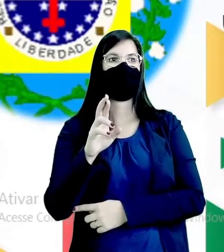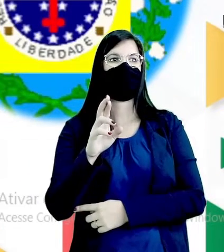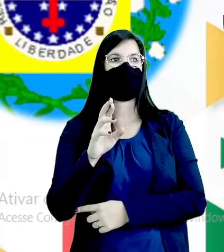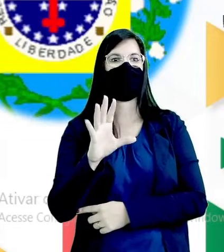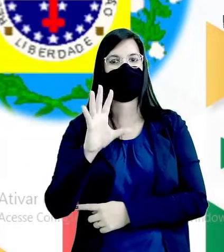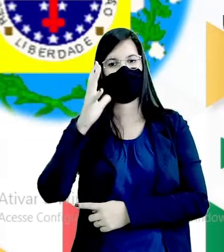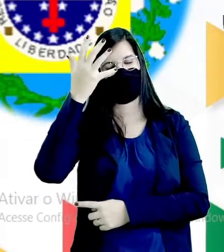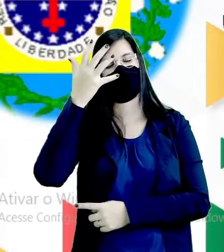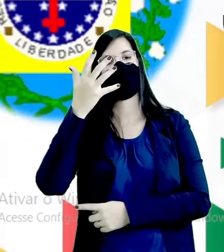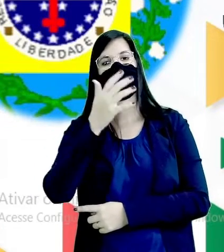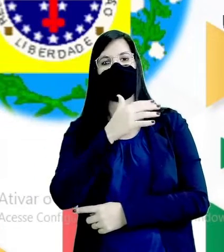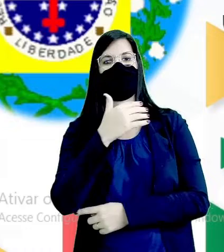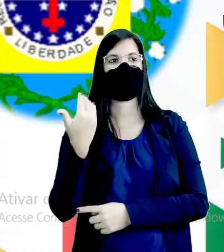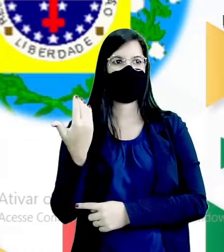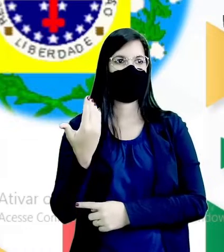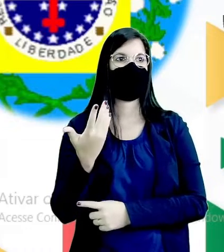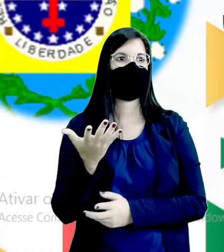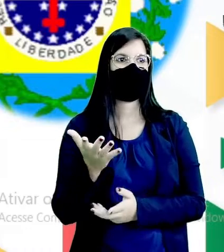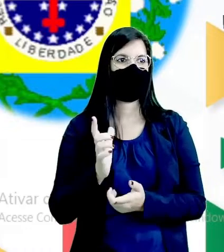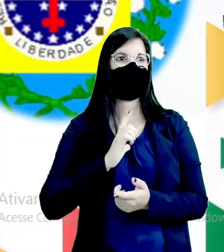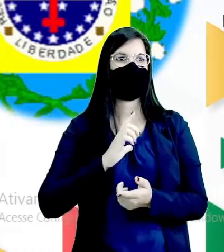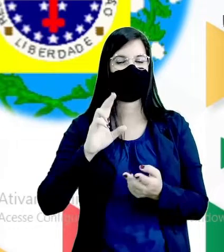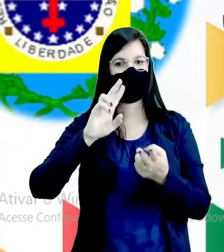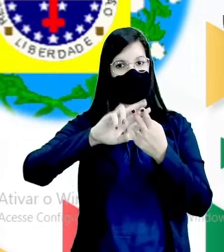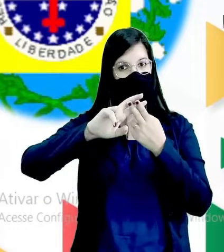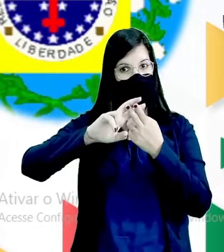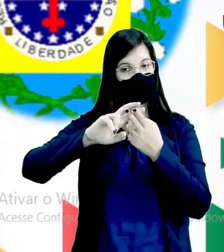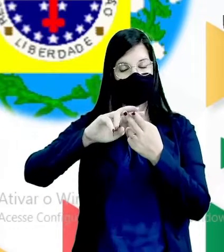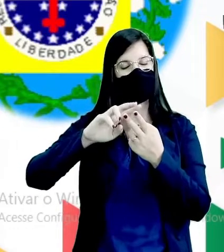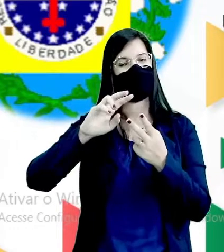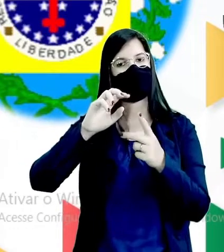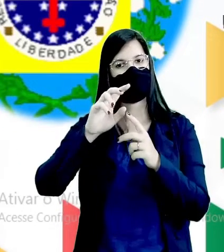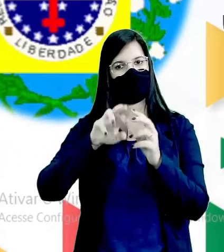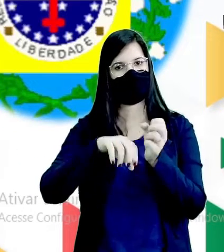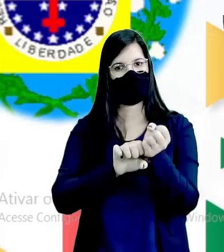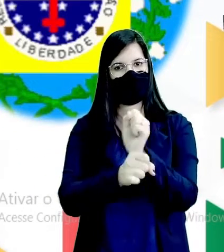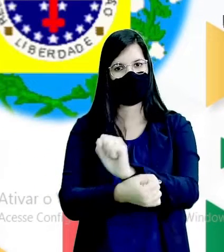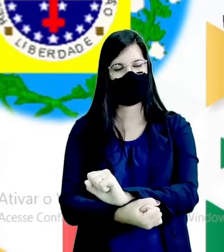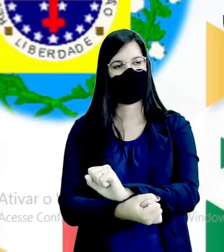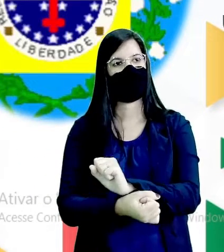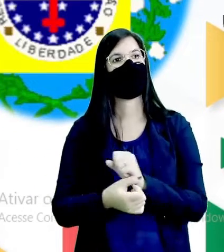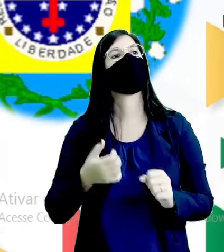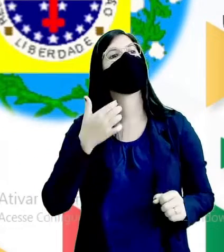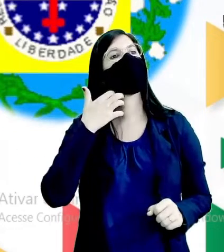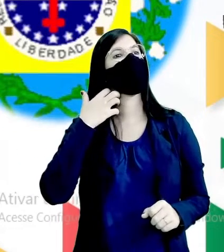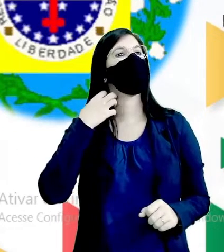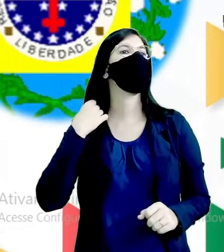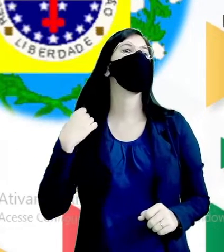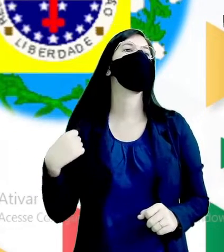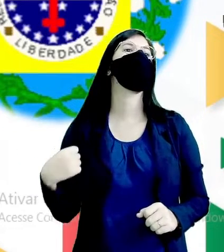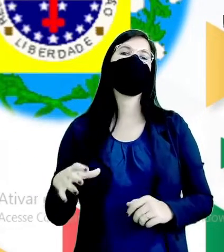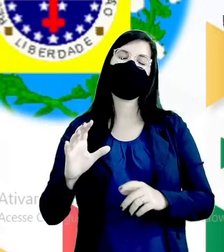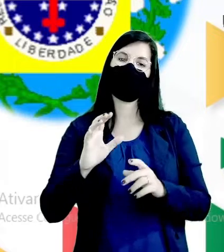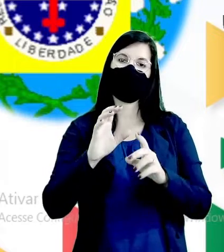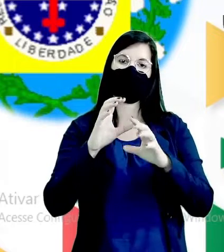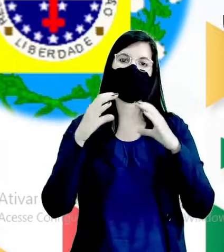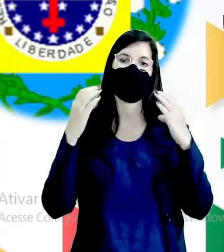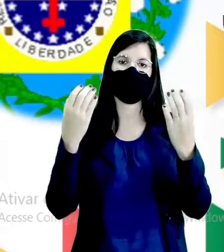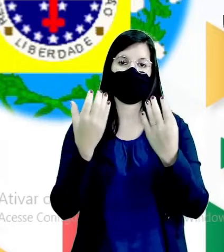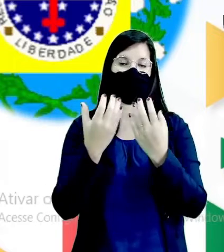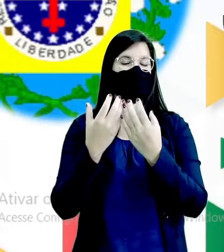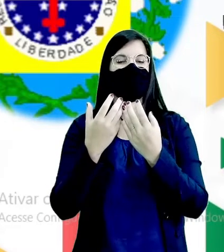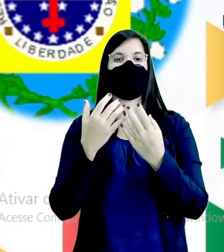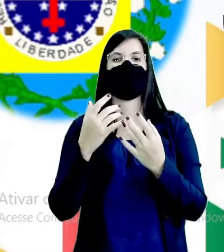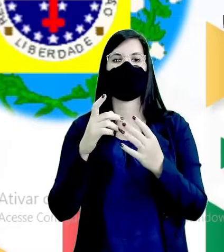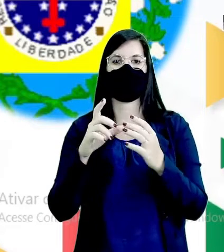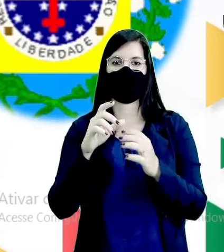morrer. Ele está amarradinho Ele naquele. está amarrado lá. Então, o problema justamente foi aí, a Assembleia Constituinte, em 1823,